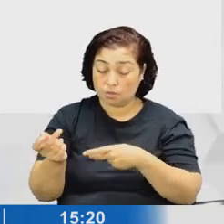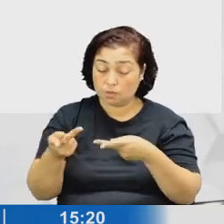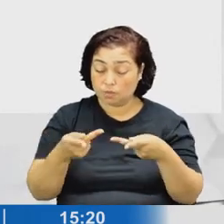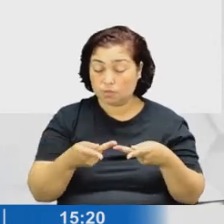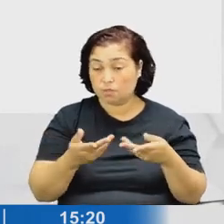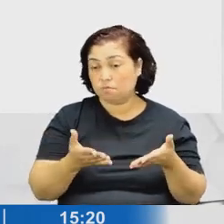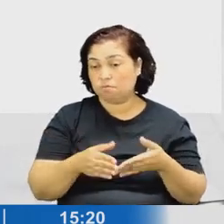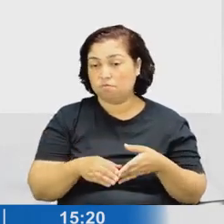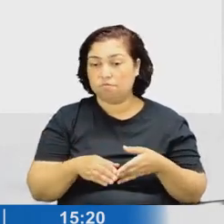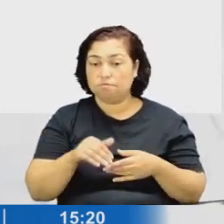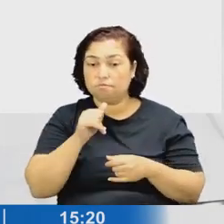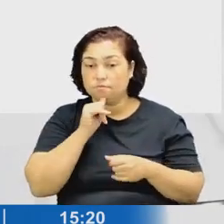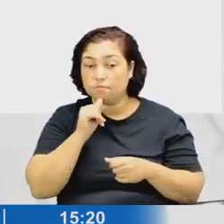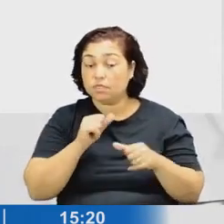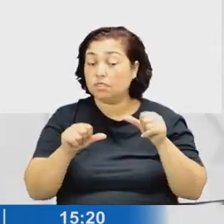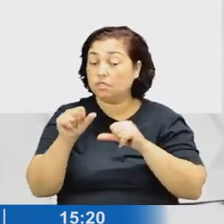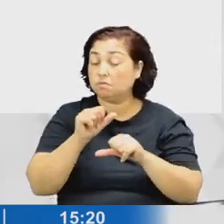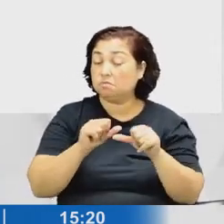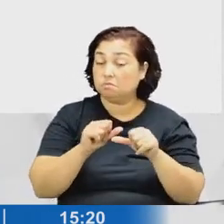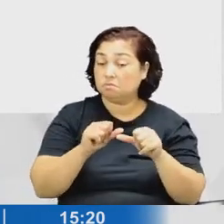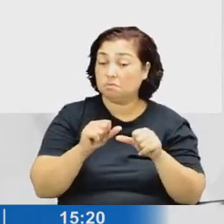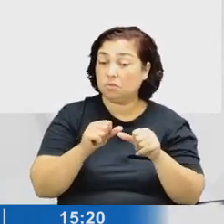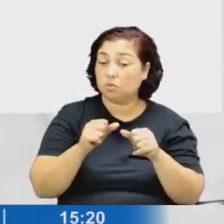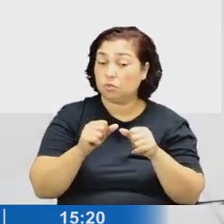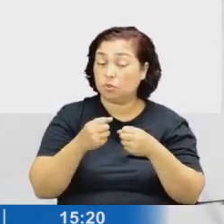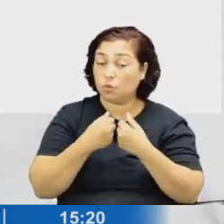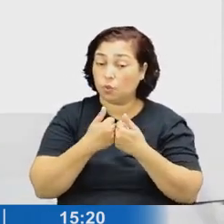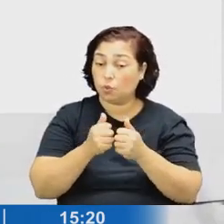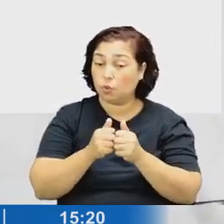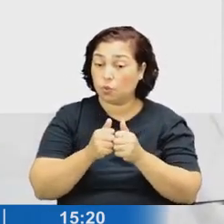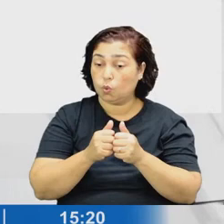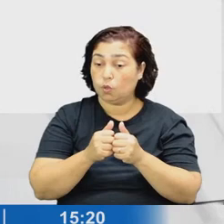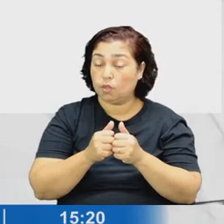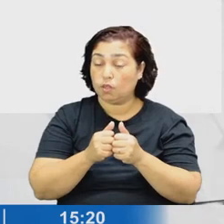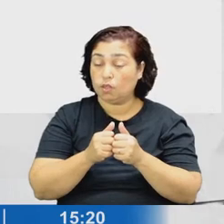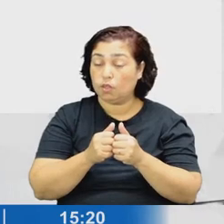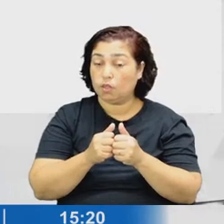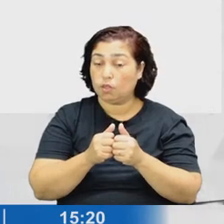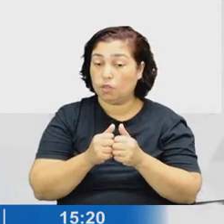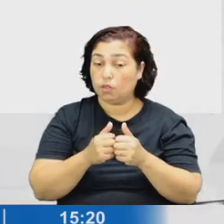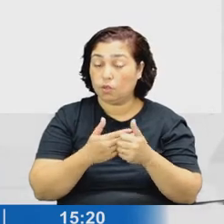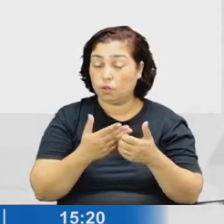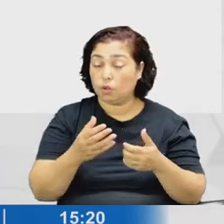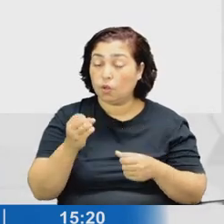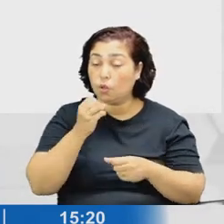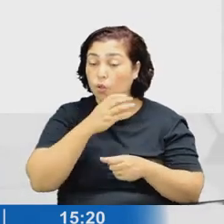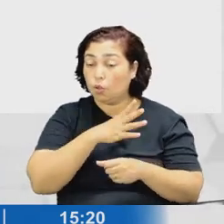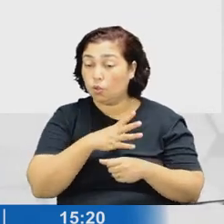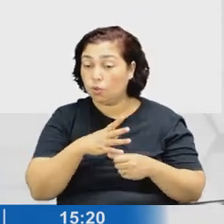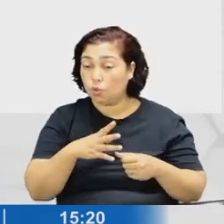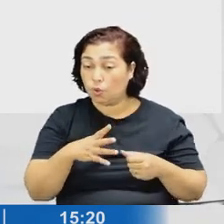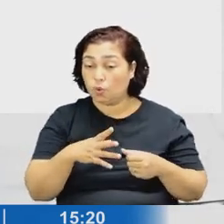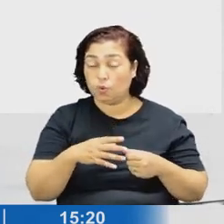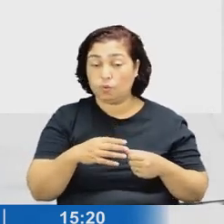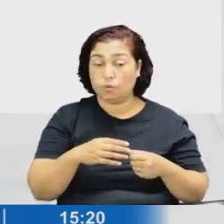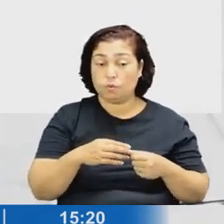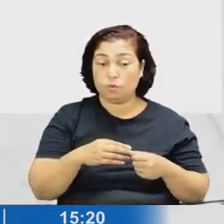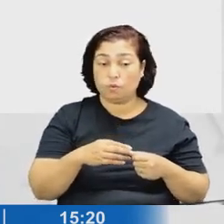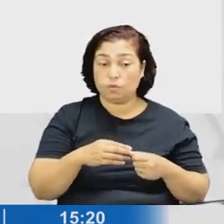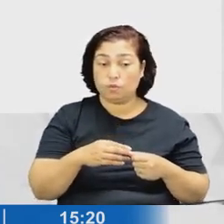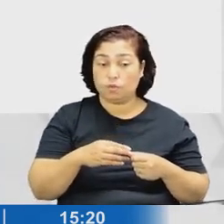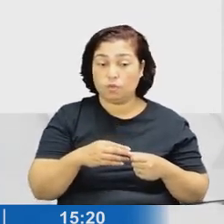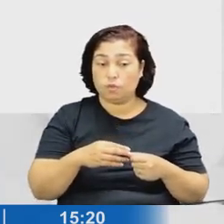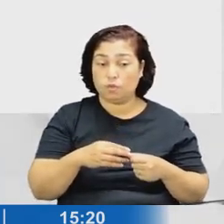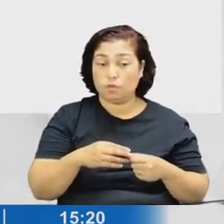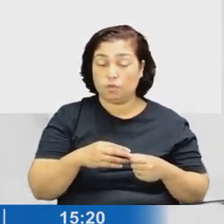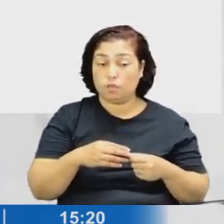Santos trocou a frota de ônibus aí vai ter uma frota de ônibus novinha linda maravilhosa com ar condicionado aí você é uma